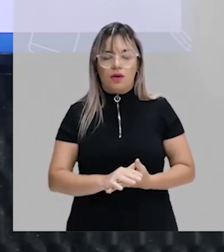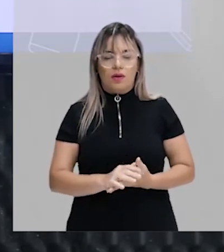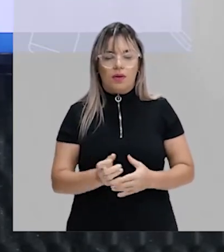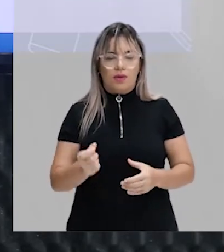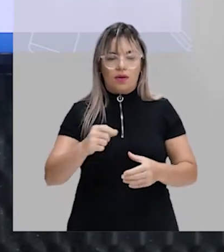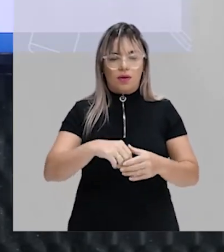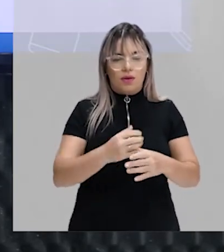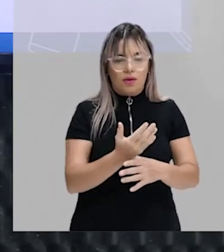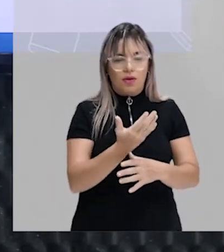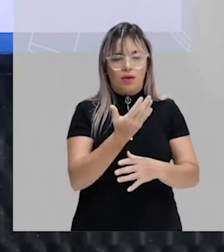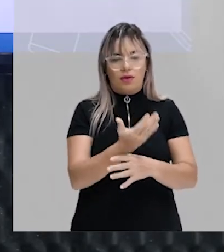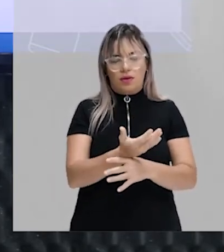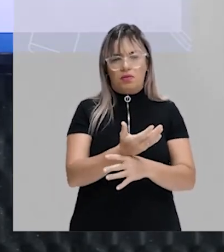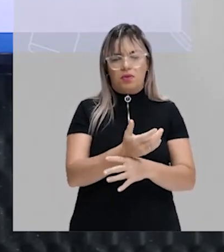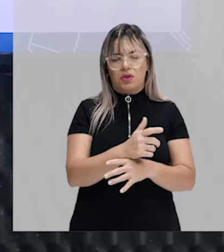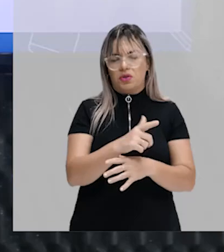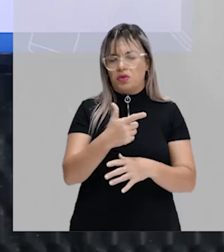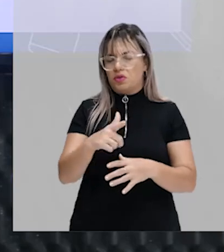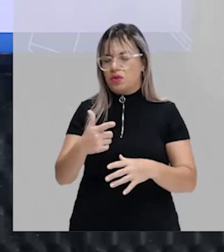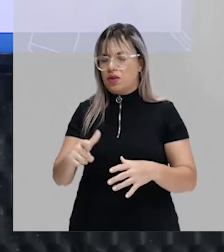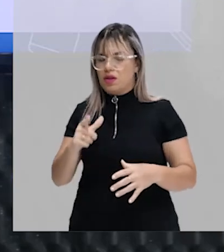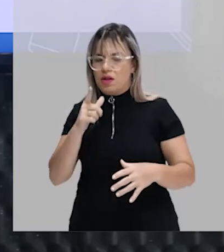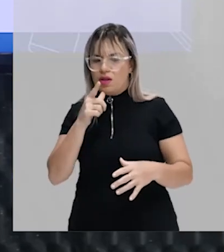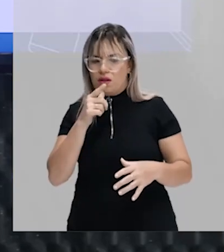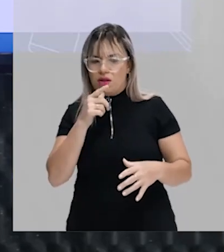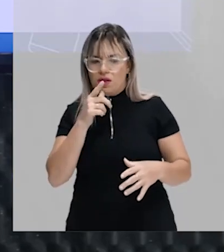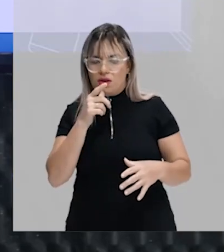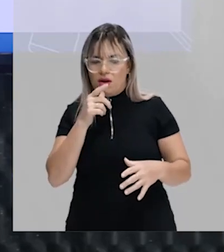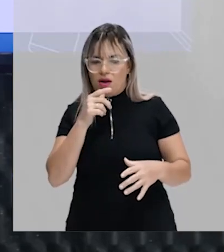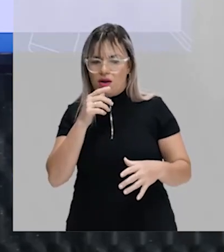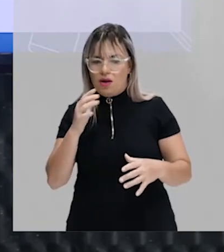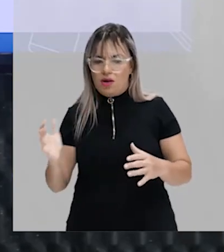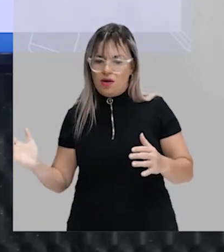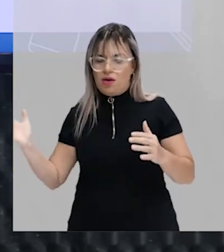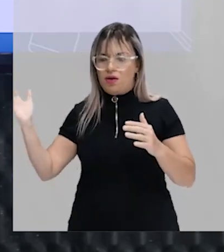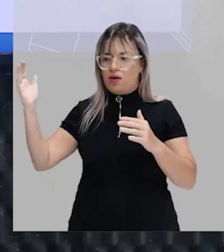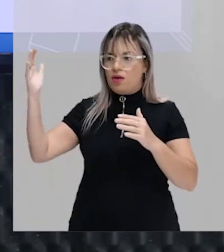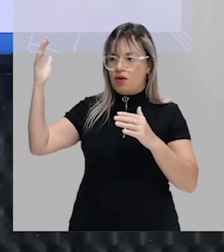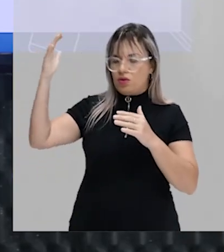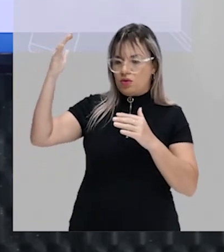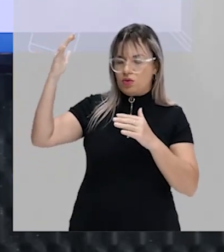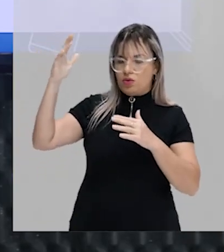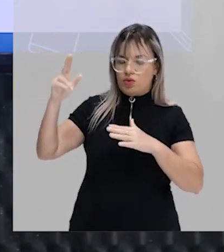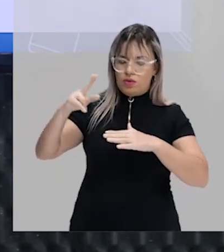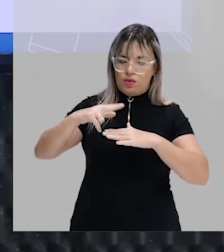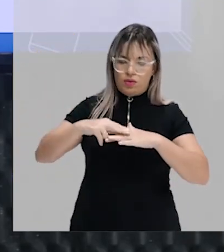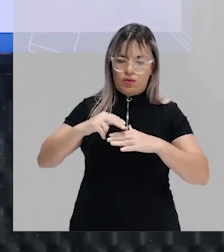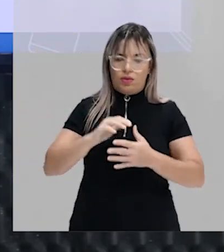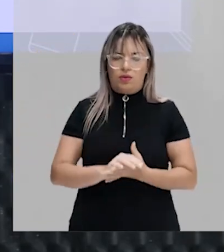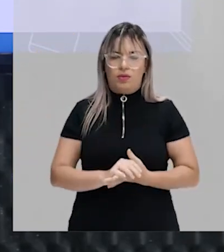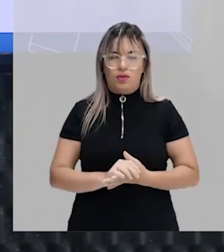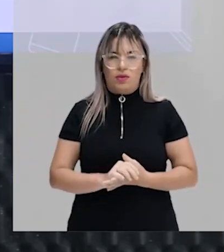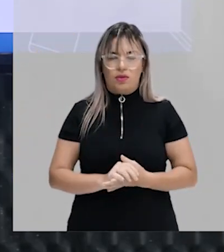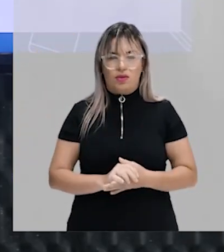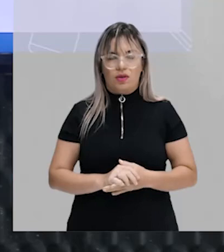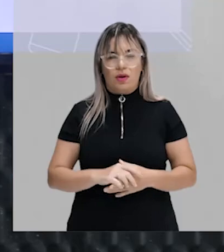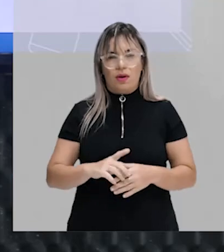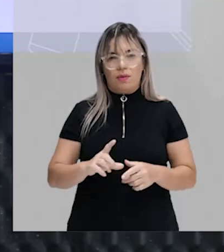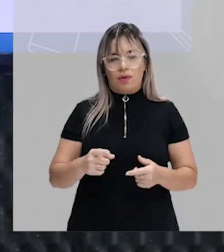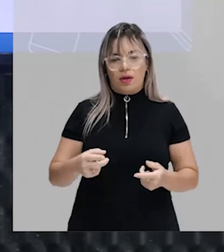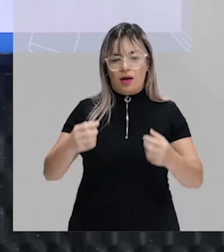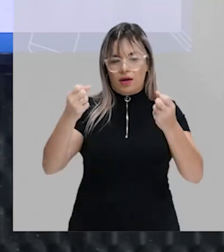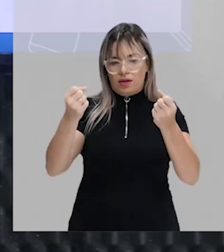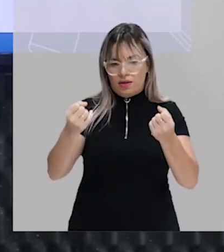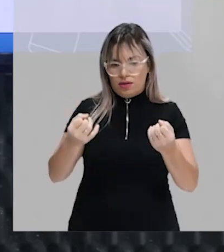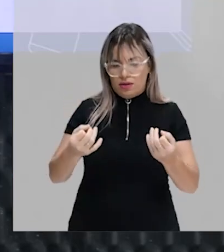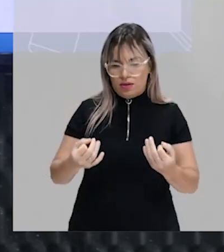tenho água para beber, se eu não tenho sombra, eu tenho uma vida difícil, uma vida complicada que vai me